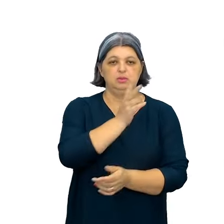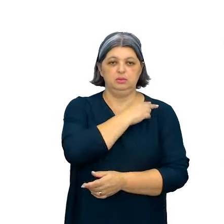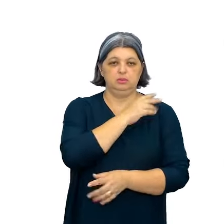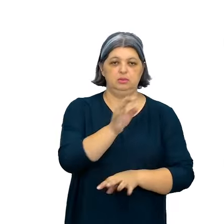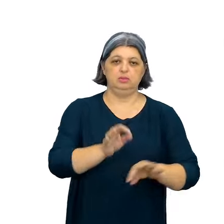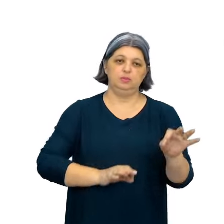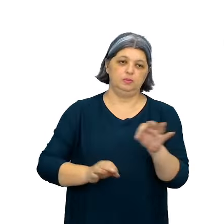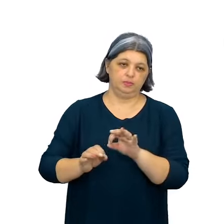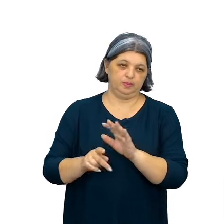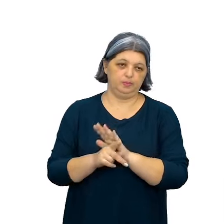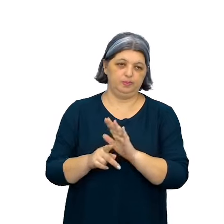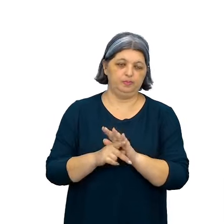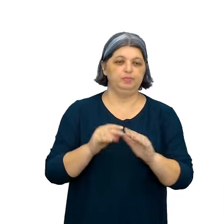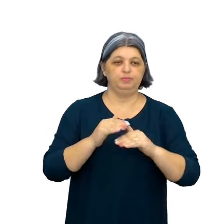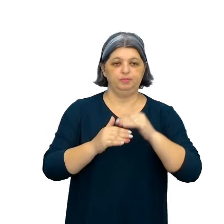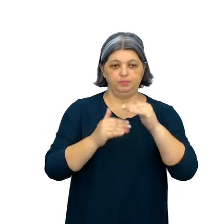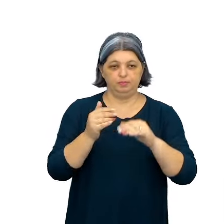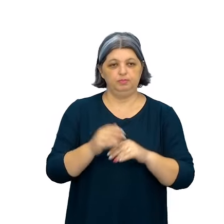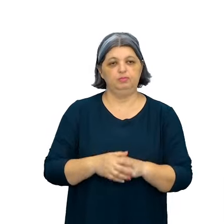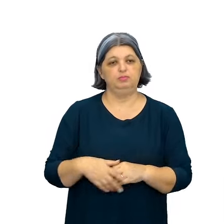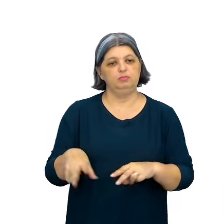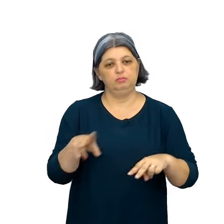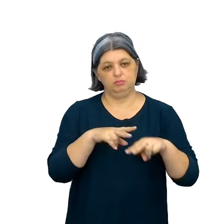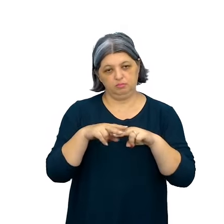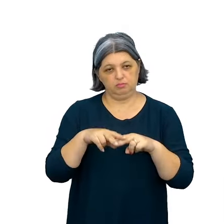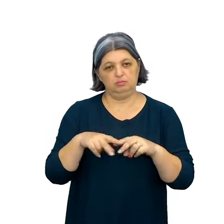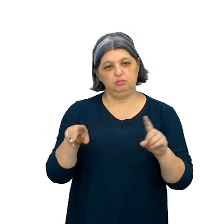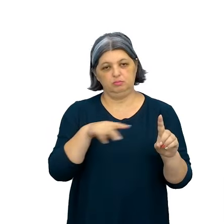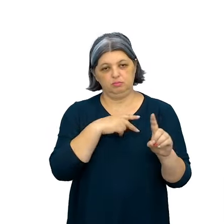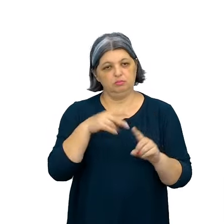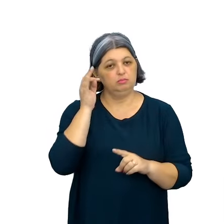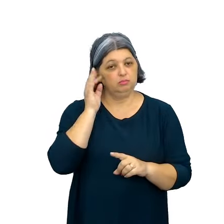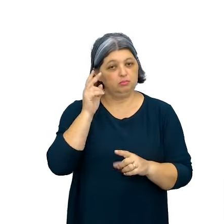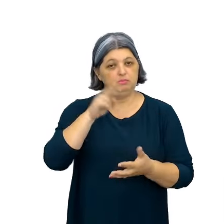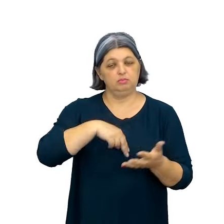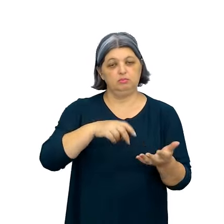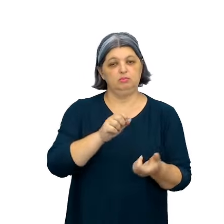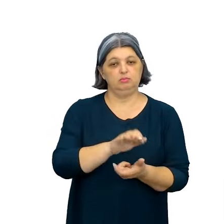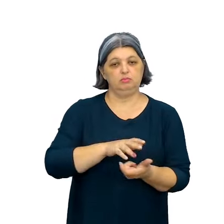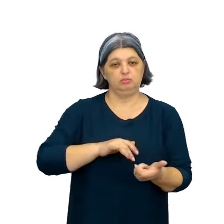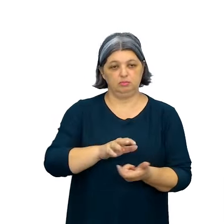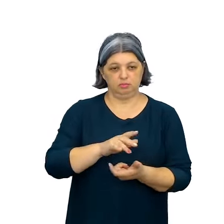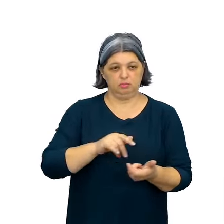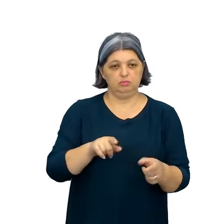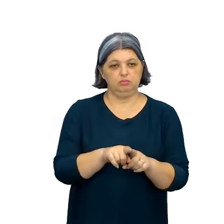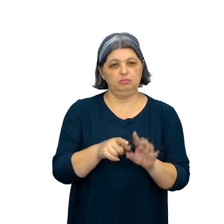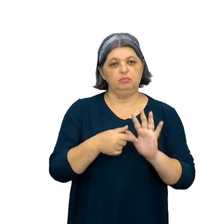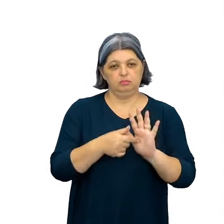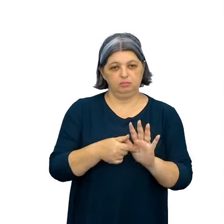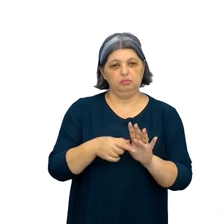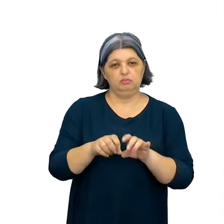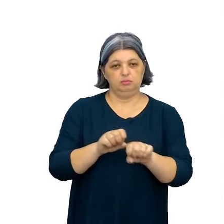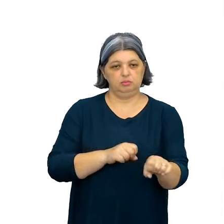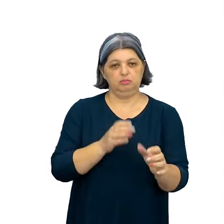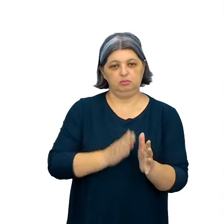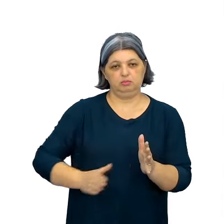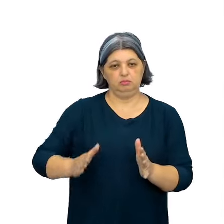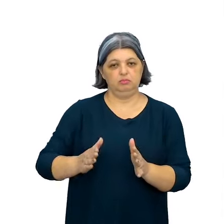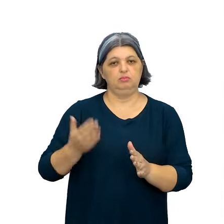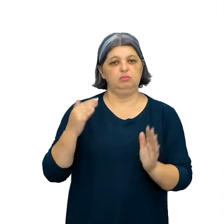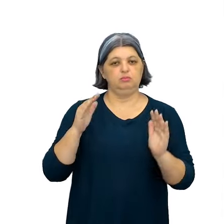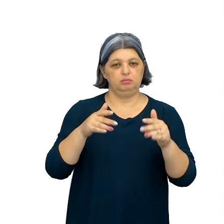seus elementos constitutivos. Revisitamos os aspectos teóricos de leitura e letramento, já apresentados na formação de etapa,